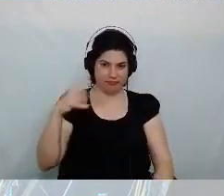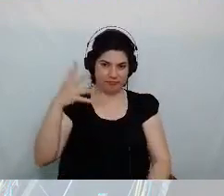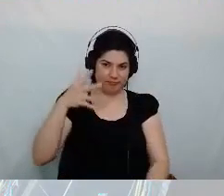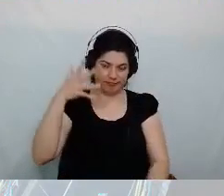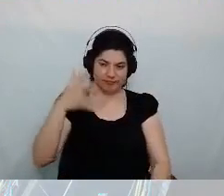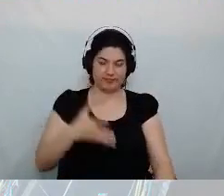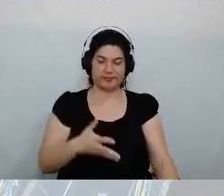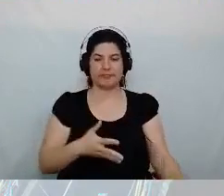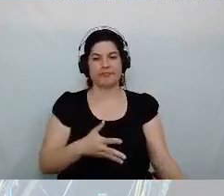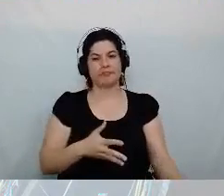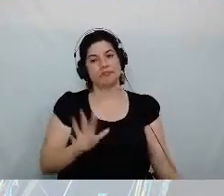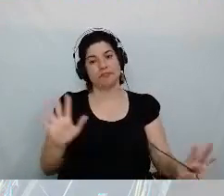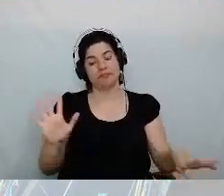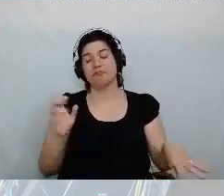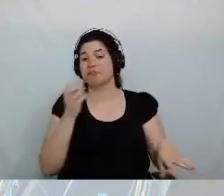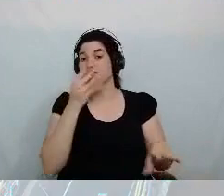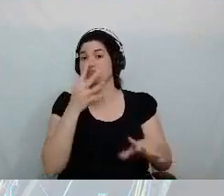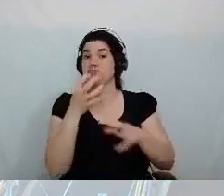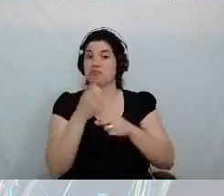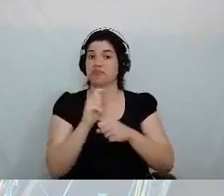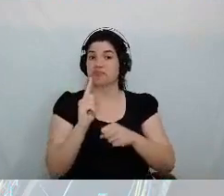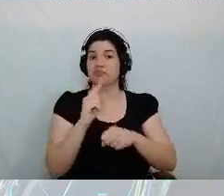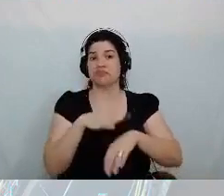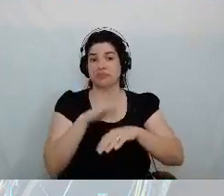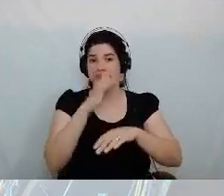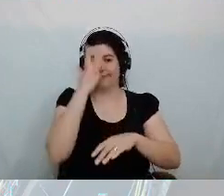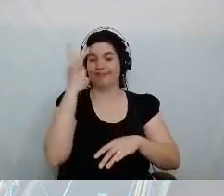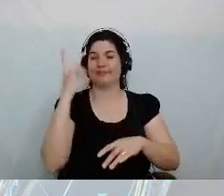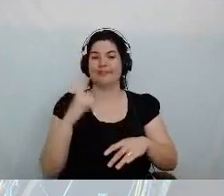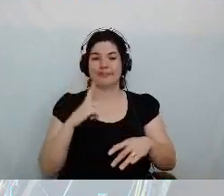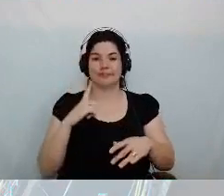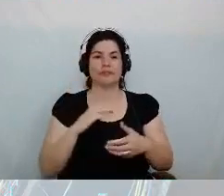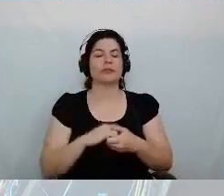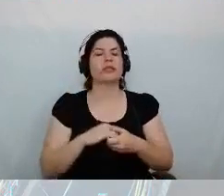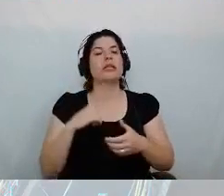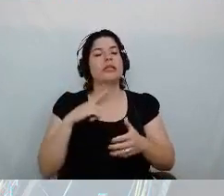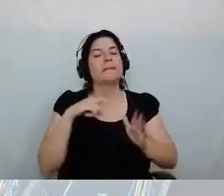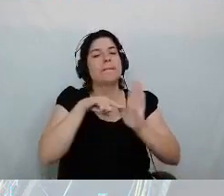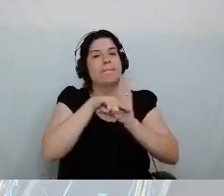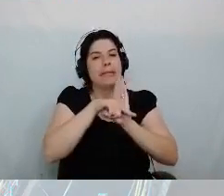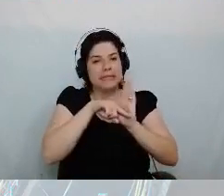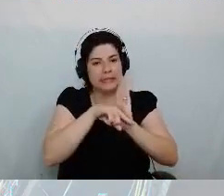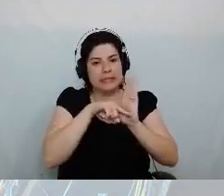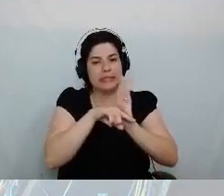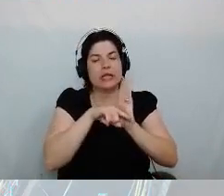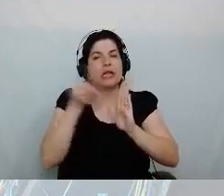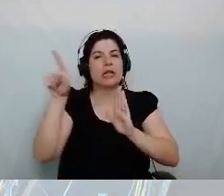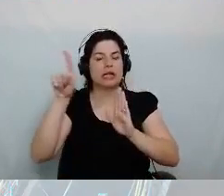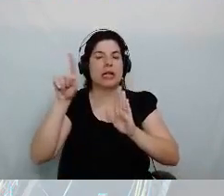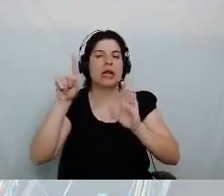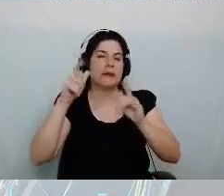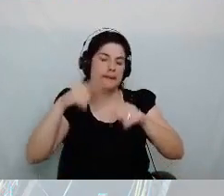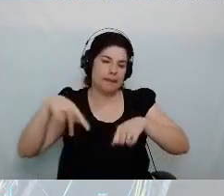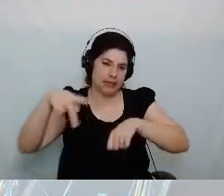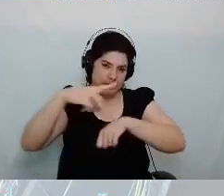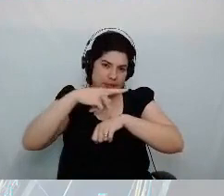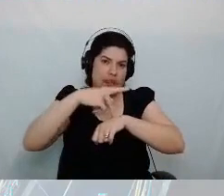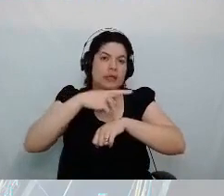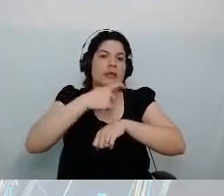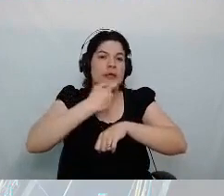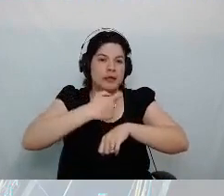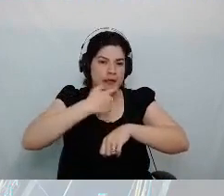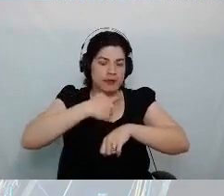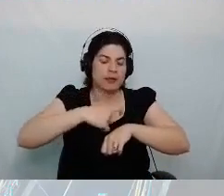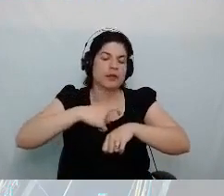Não sou bom de conta, mas tem mais gente, hein? Foi feita uma pesquisa no Reino Unido, em algum momento do passado,